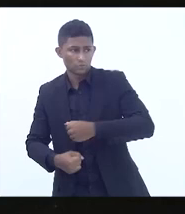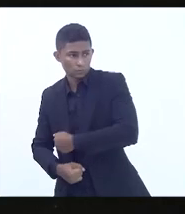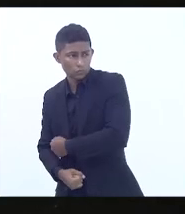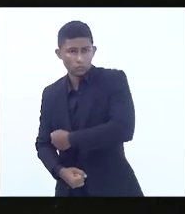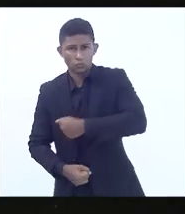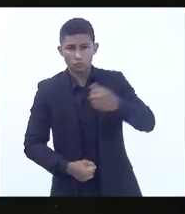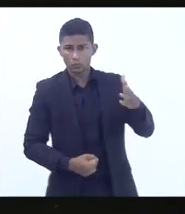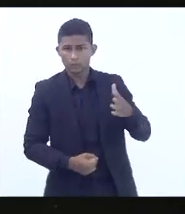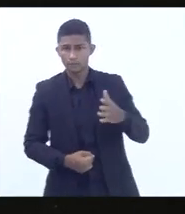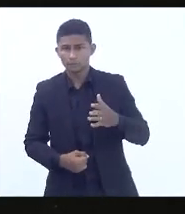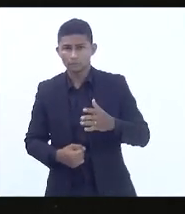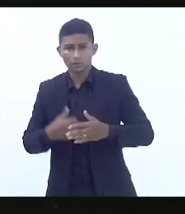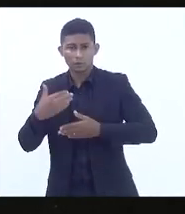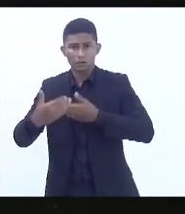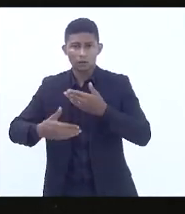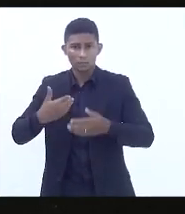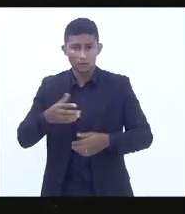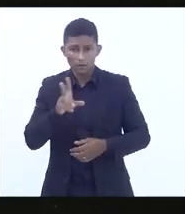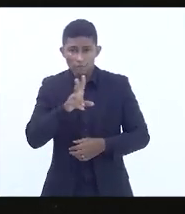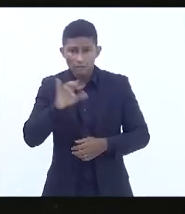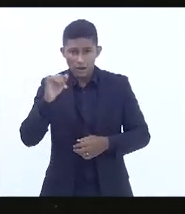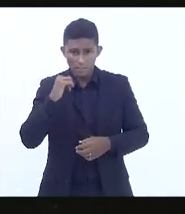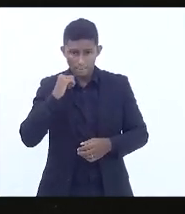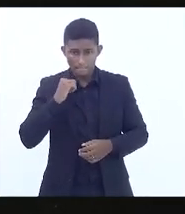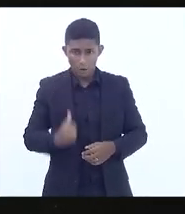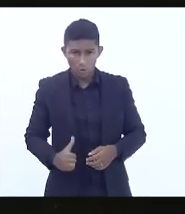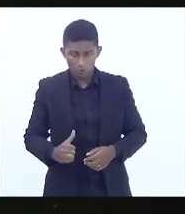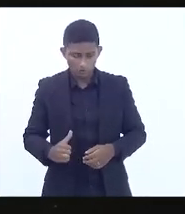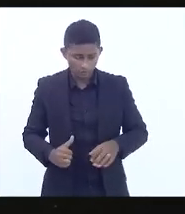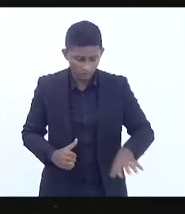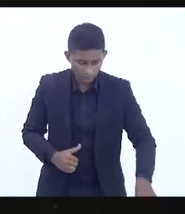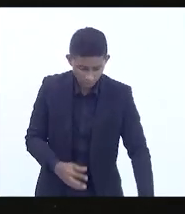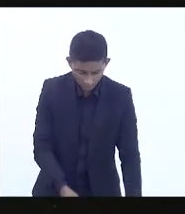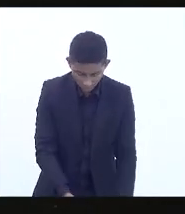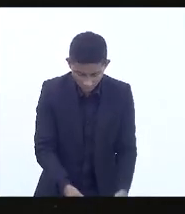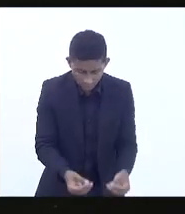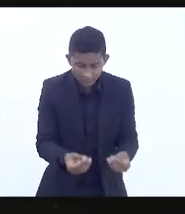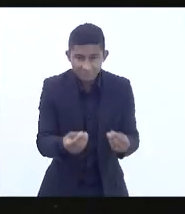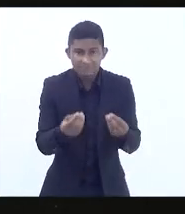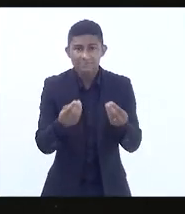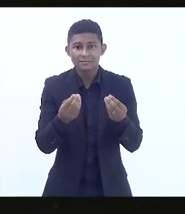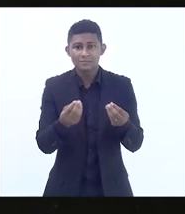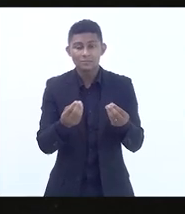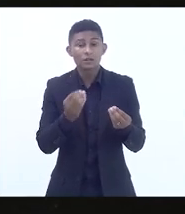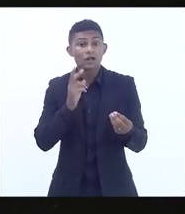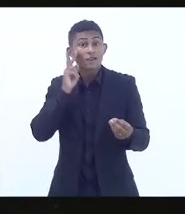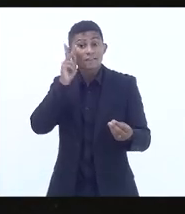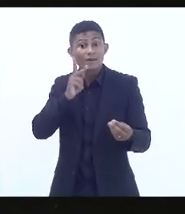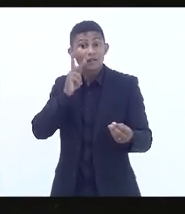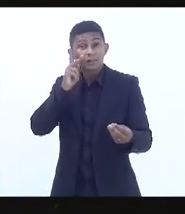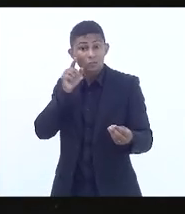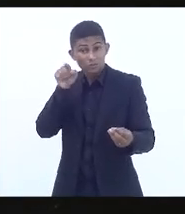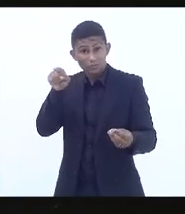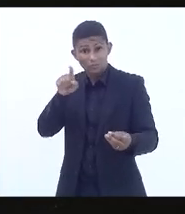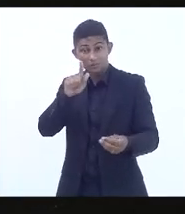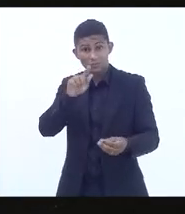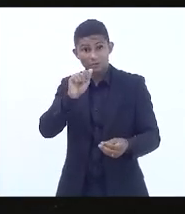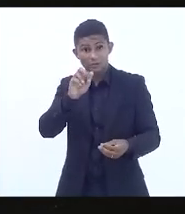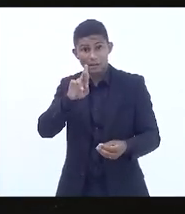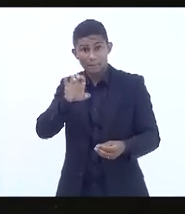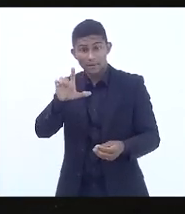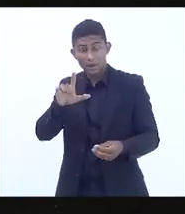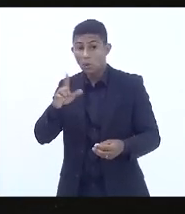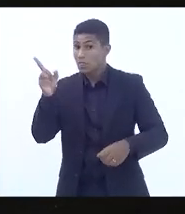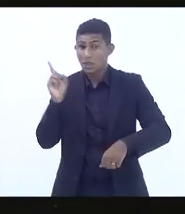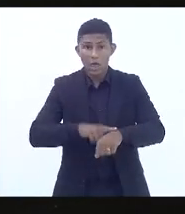imediatamente que ele vai pegar a bolsa para poder consumar o furto, o vereador Gabriel Monteiro vem e